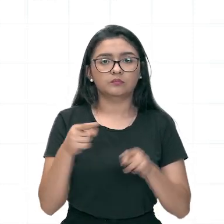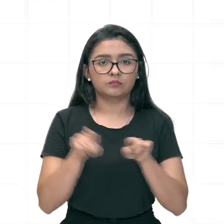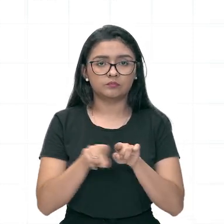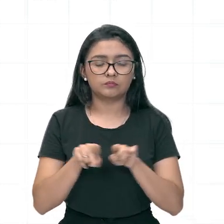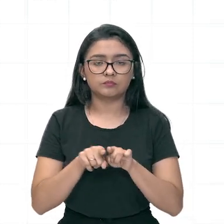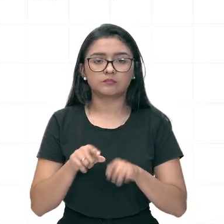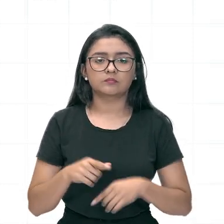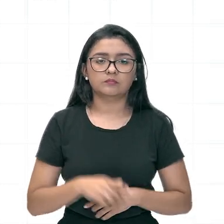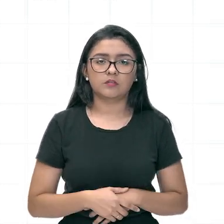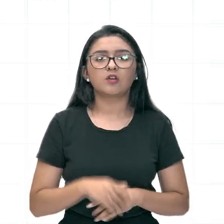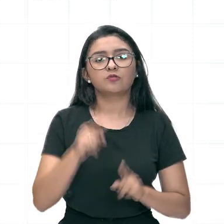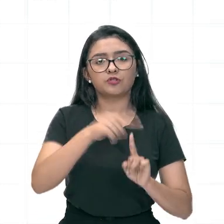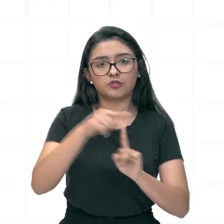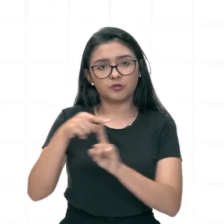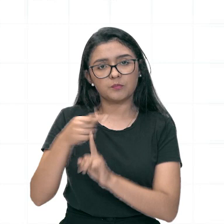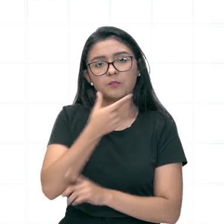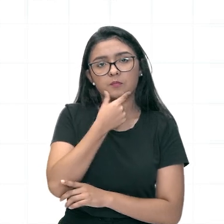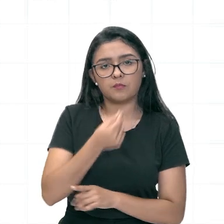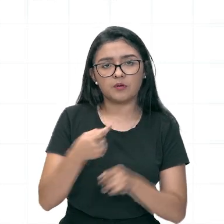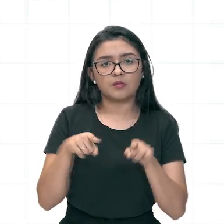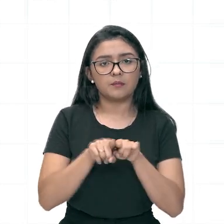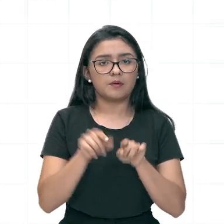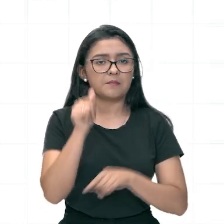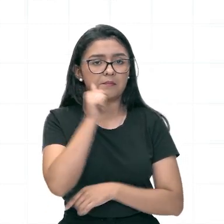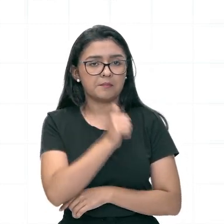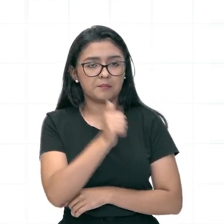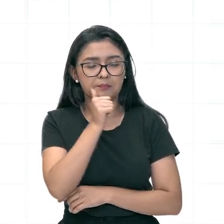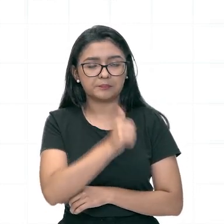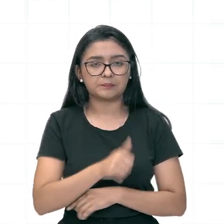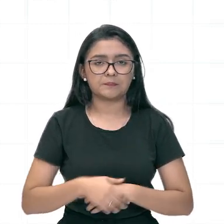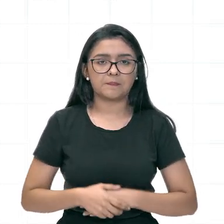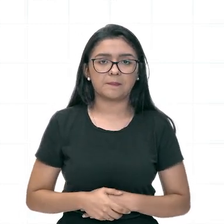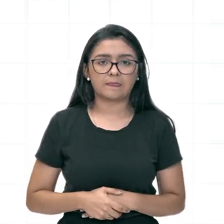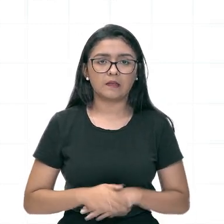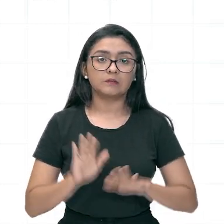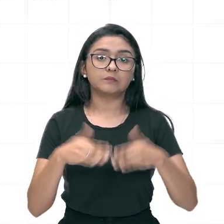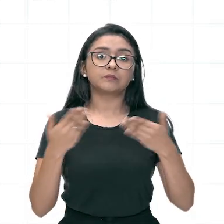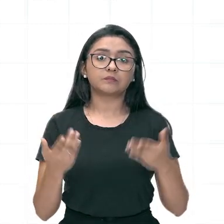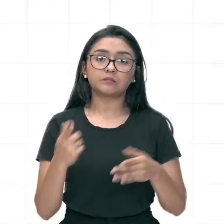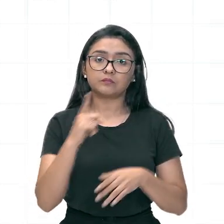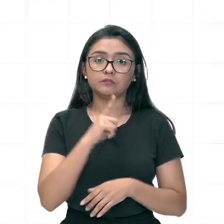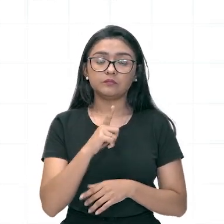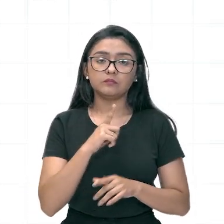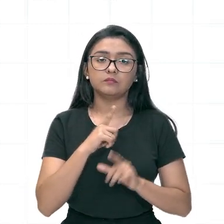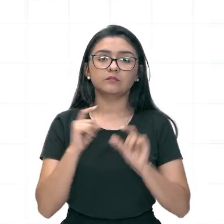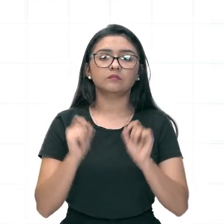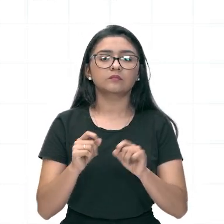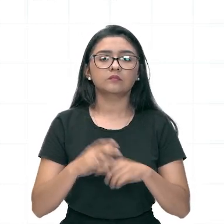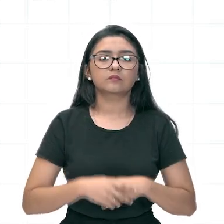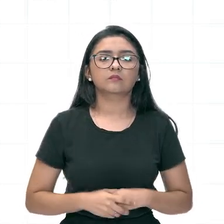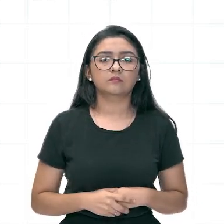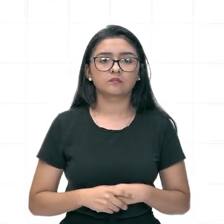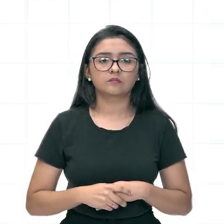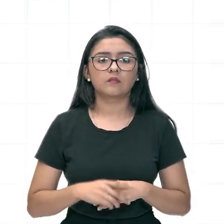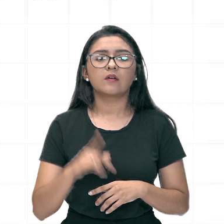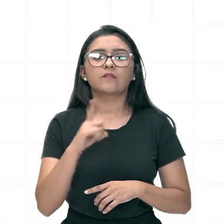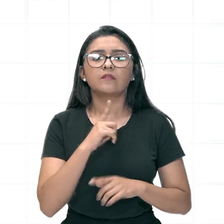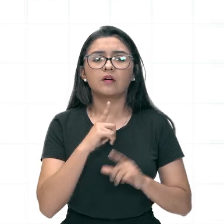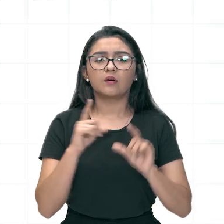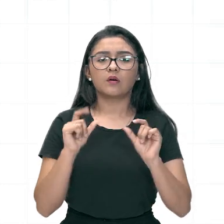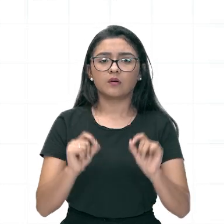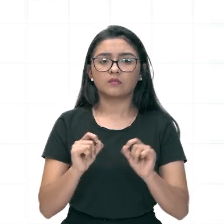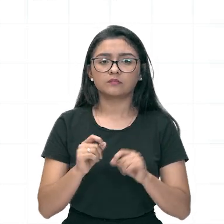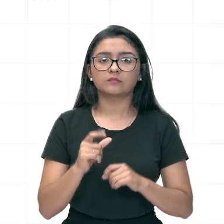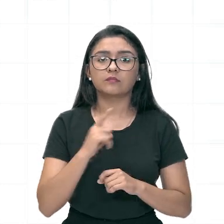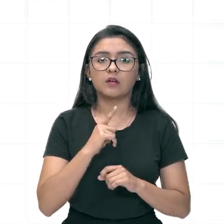um indivíduo do sexo masculino lá e o outro do sexo feminino. E aí, no momento da reprodução, vai acontecer uma